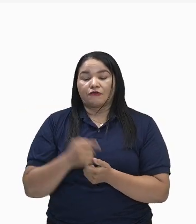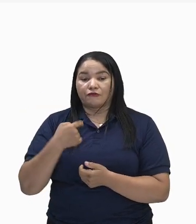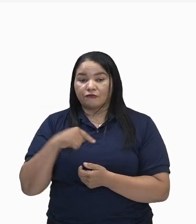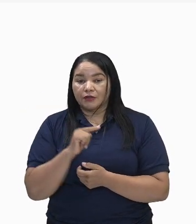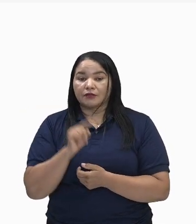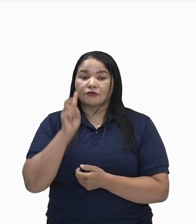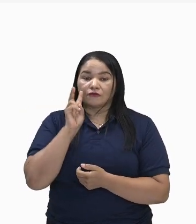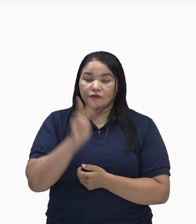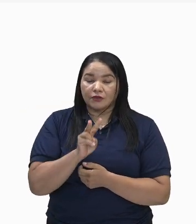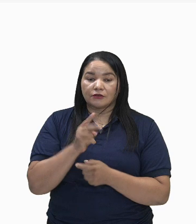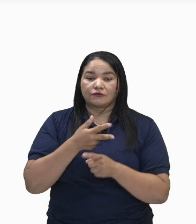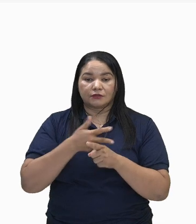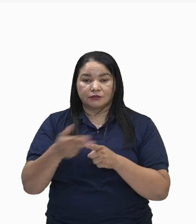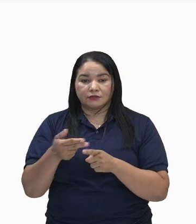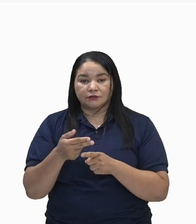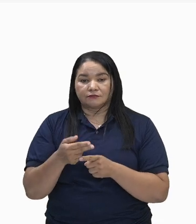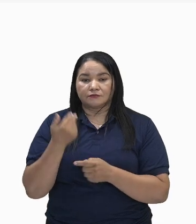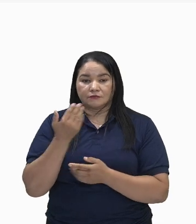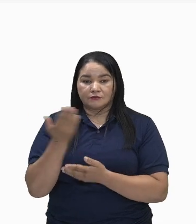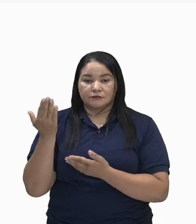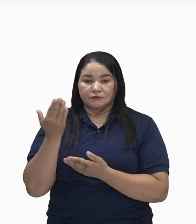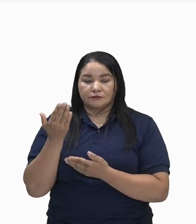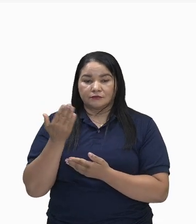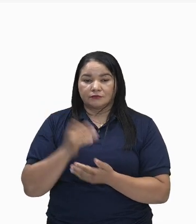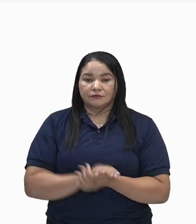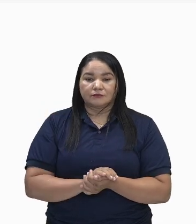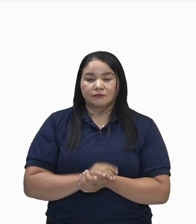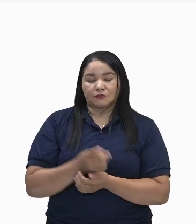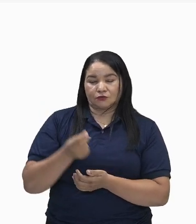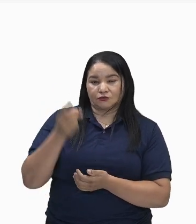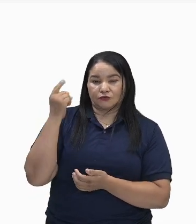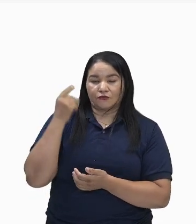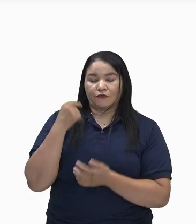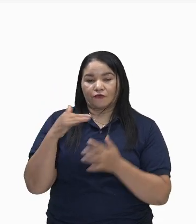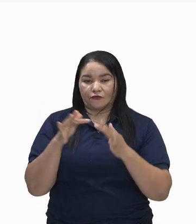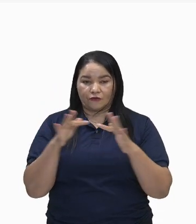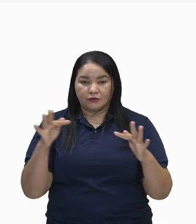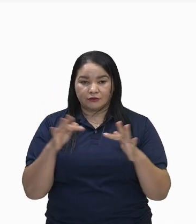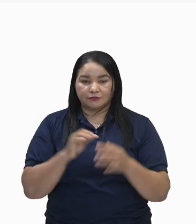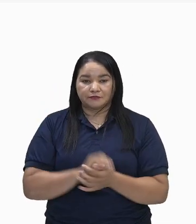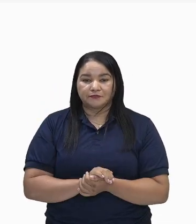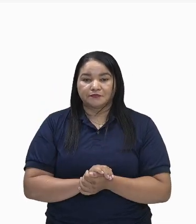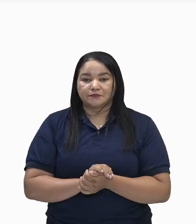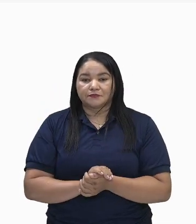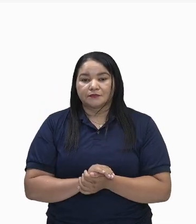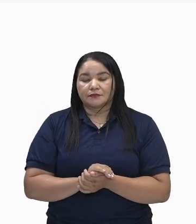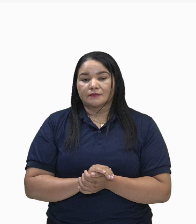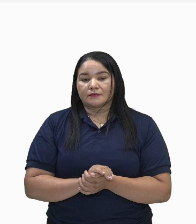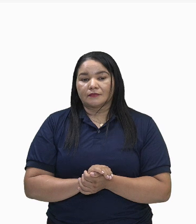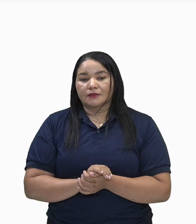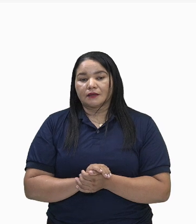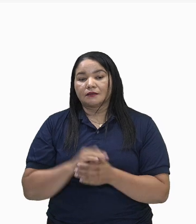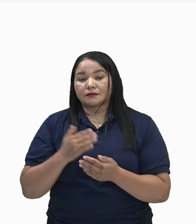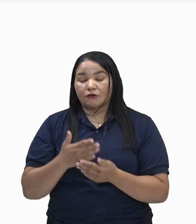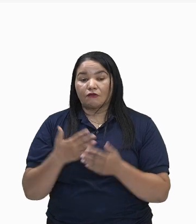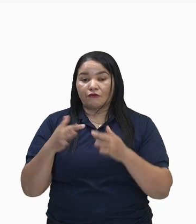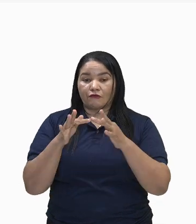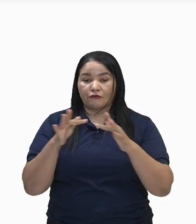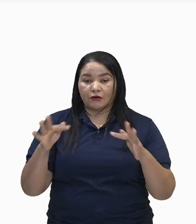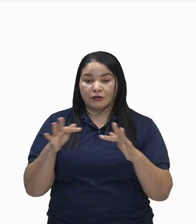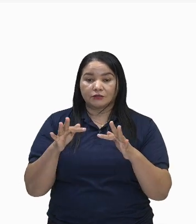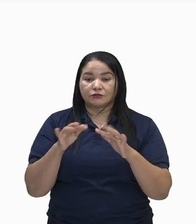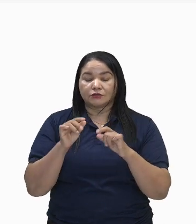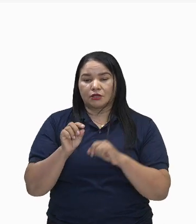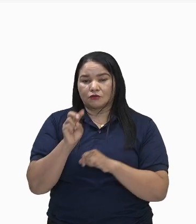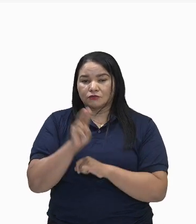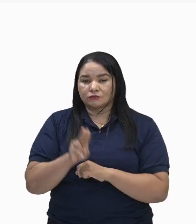vi, venci. É antiga e muito famosa essa frase, tá? De Júlio César. Nesta frase não foi